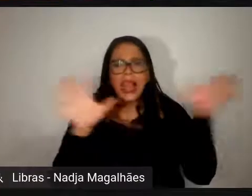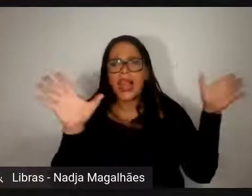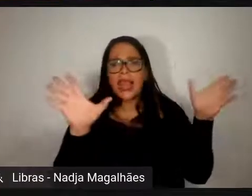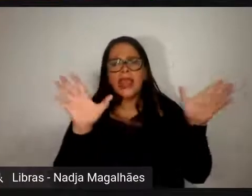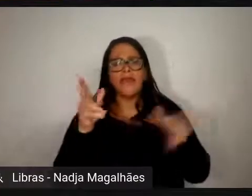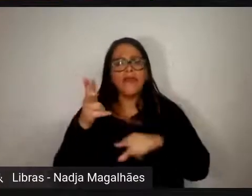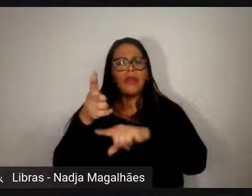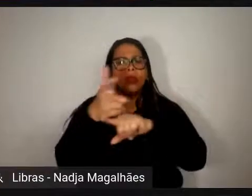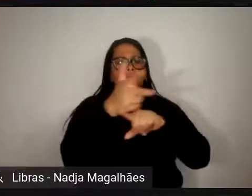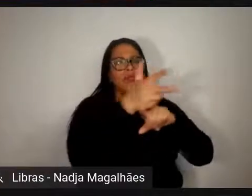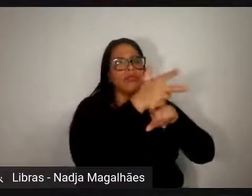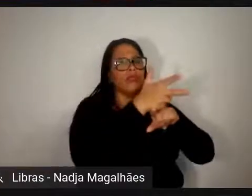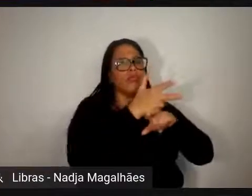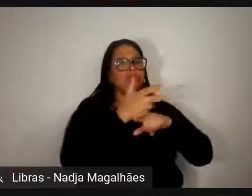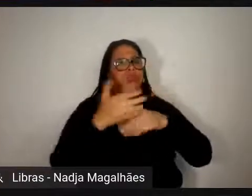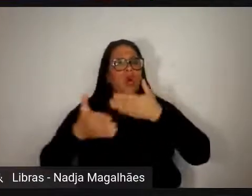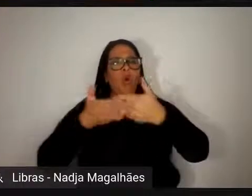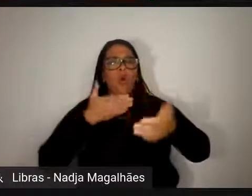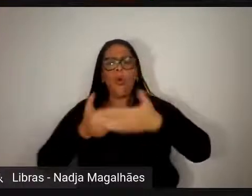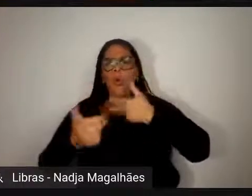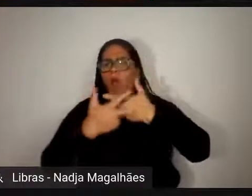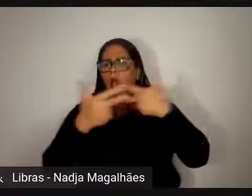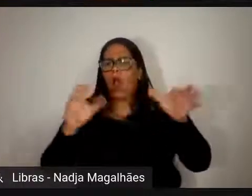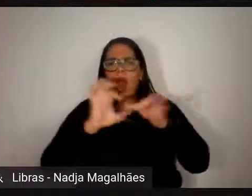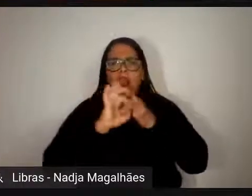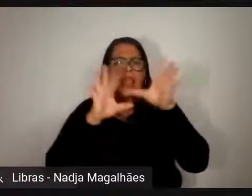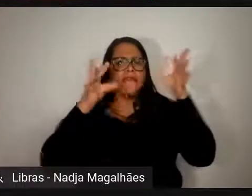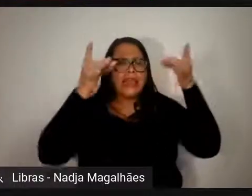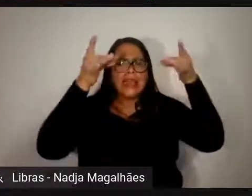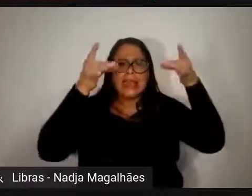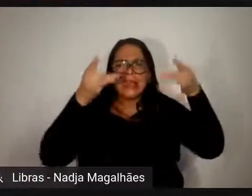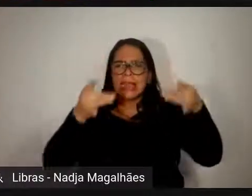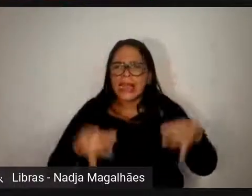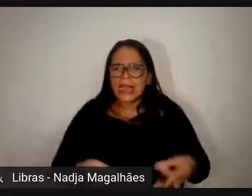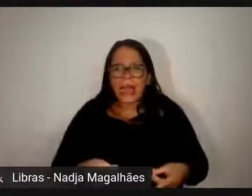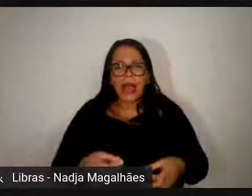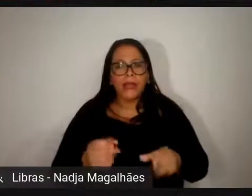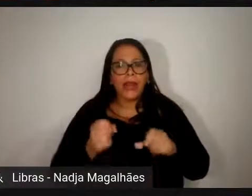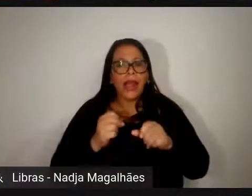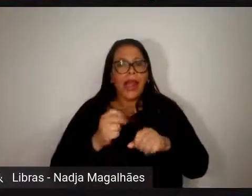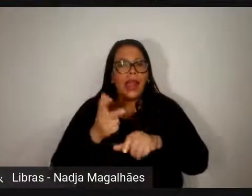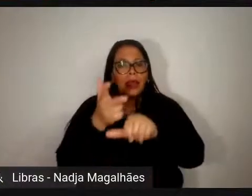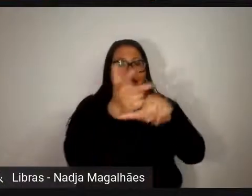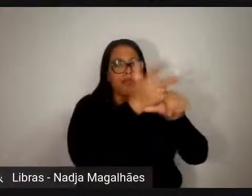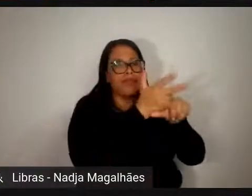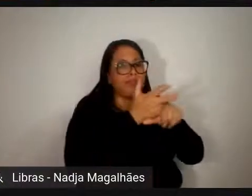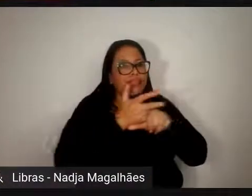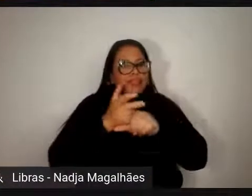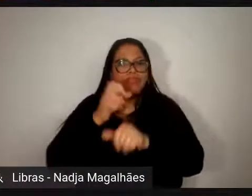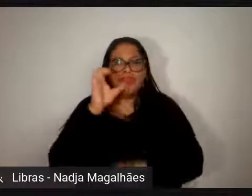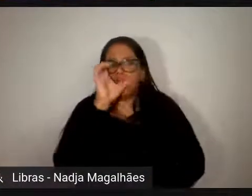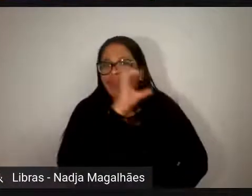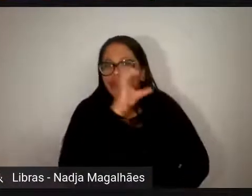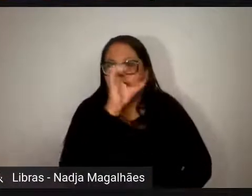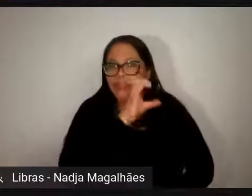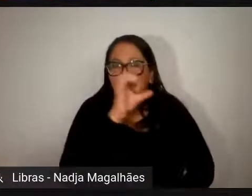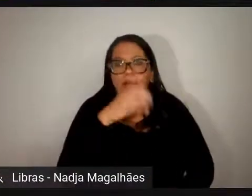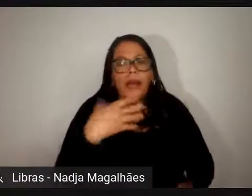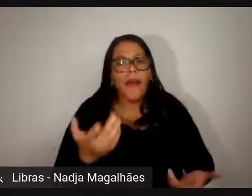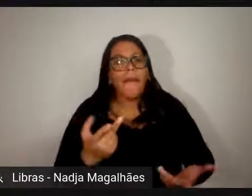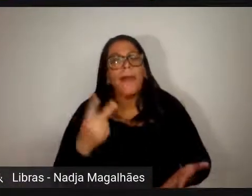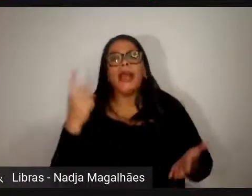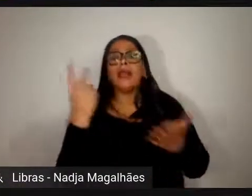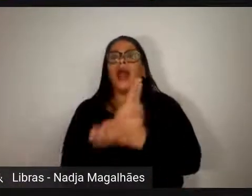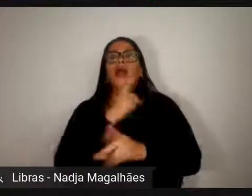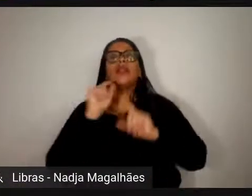filma tudo e mostra tudo em detalhe, então a imagem é mais dinâmica. Só que o que essa imagem dinâmica acaba